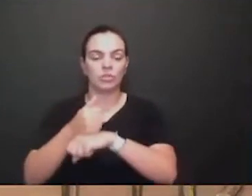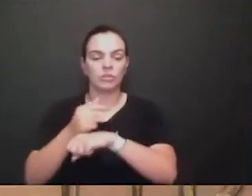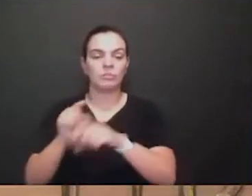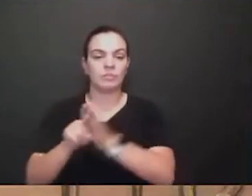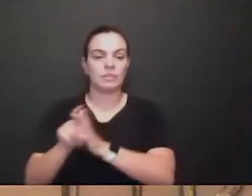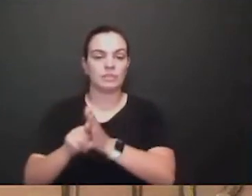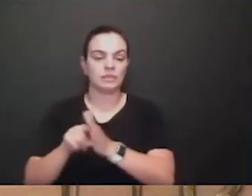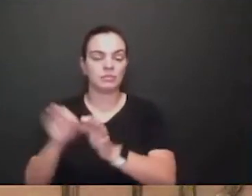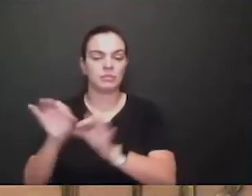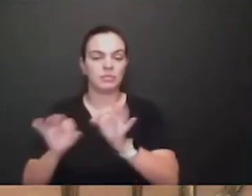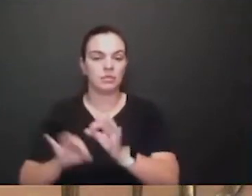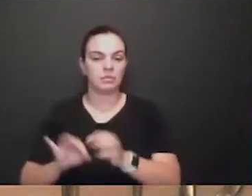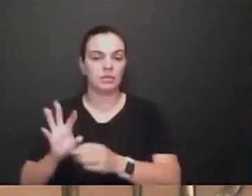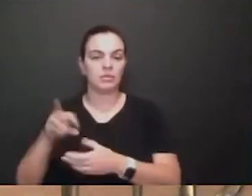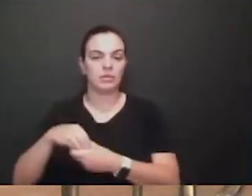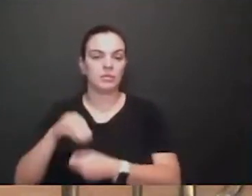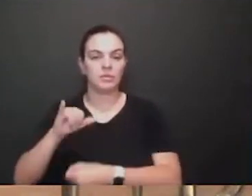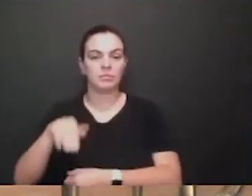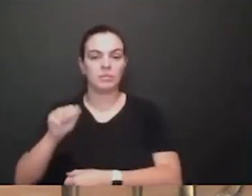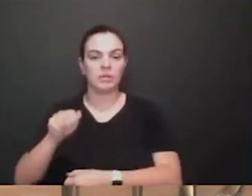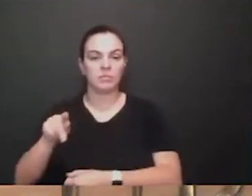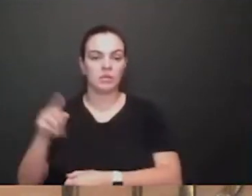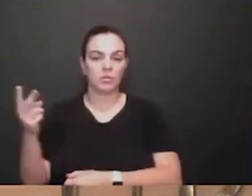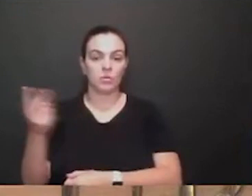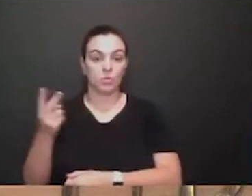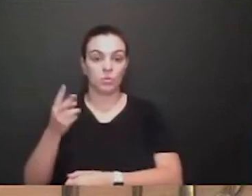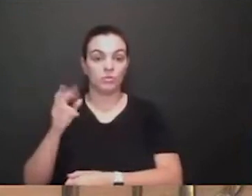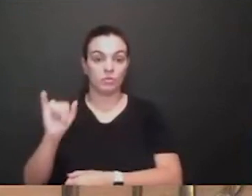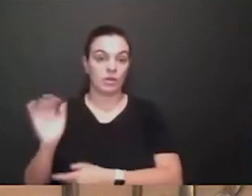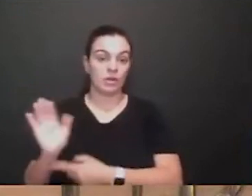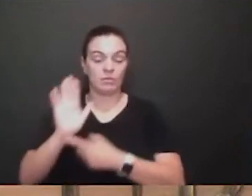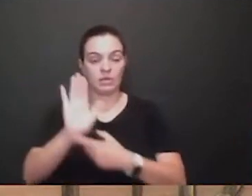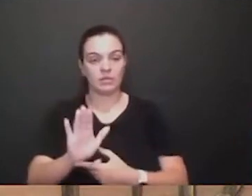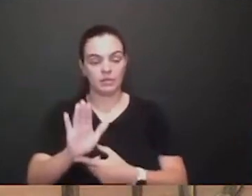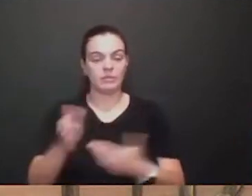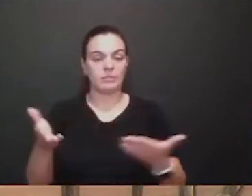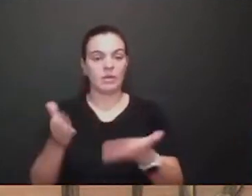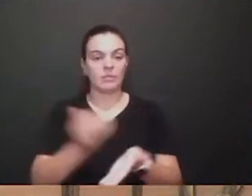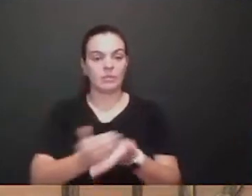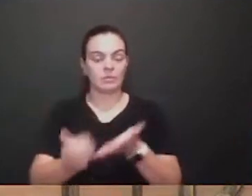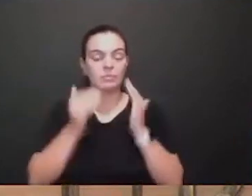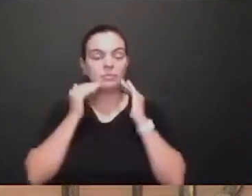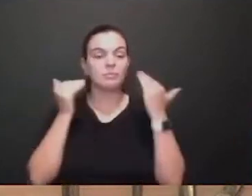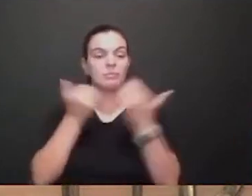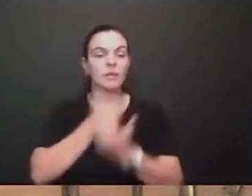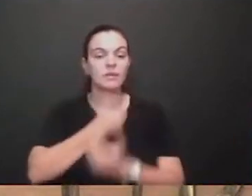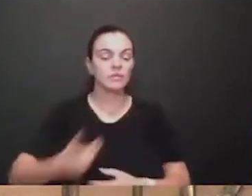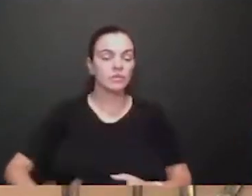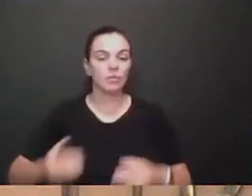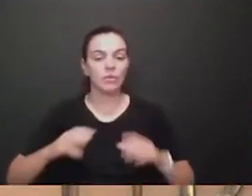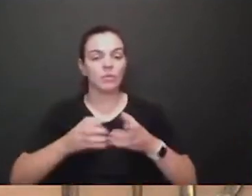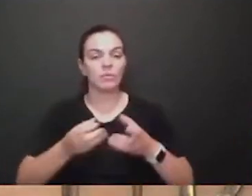quais farão a apresentação nesta audiência. Declaro aberta a audiência pública da Comissão de